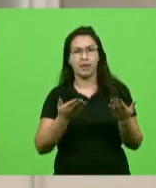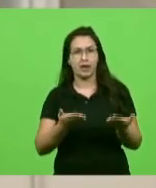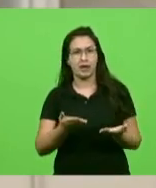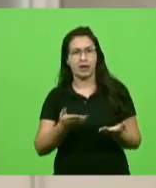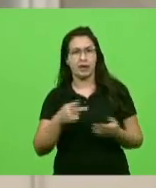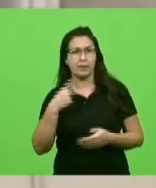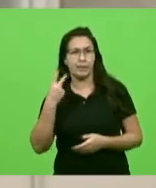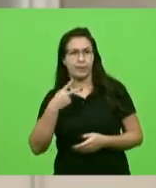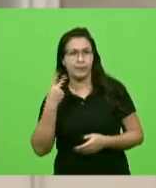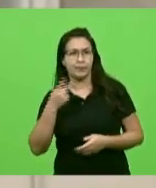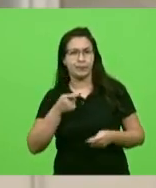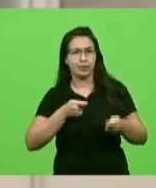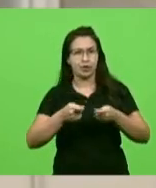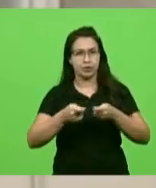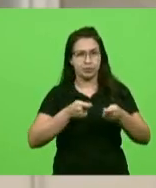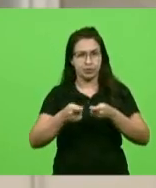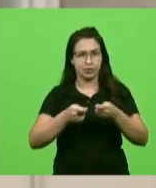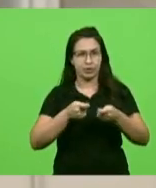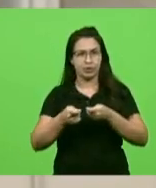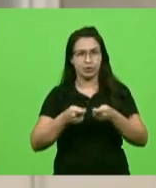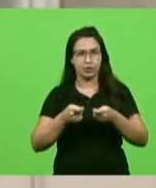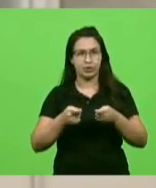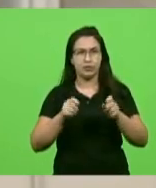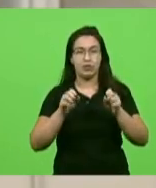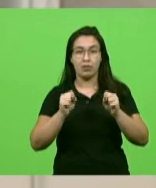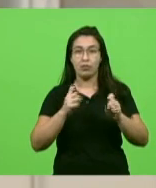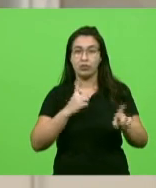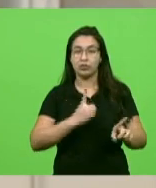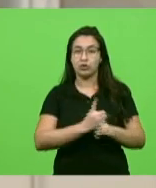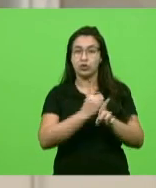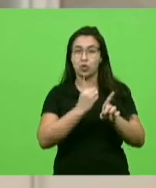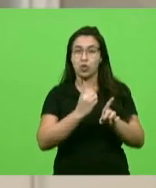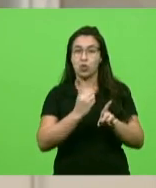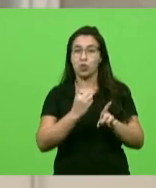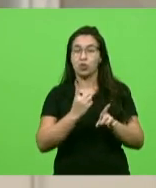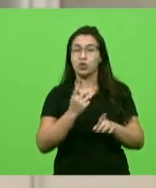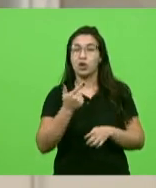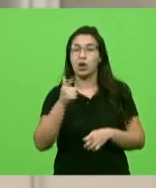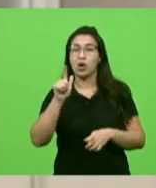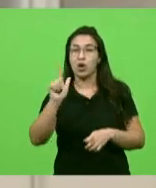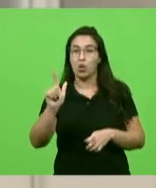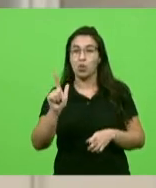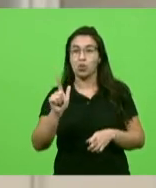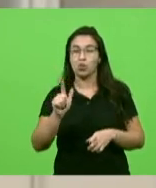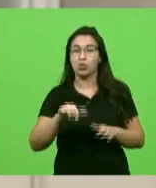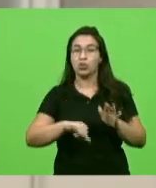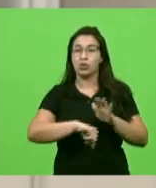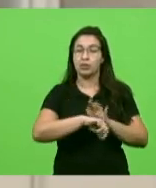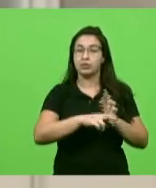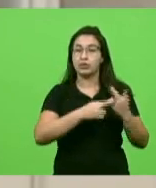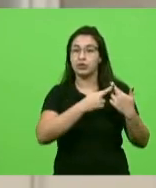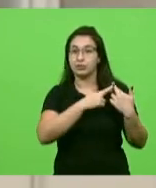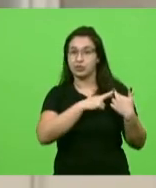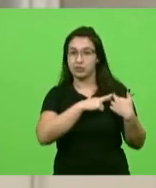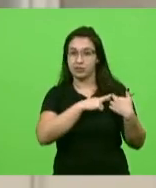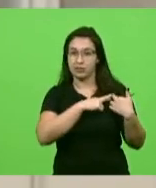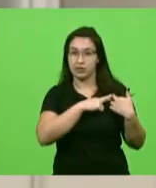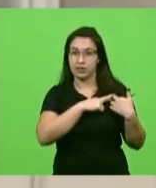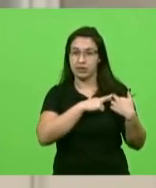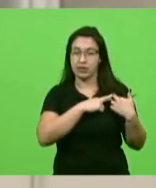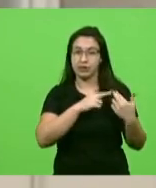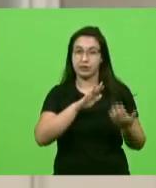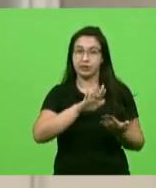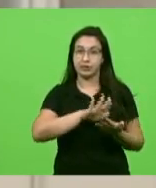político-administrativa também pode ser constatado o elemento subjetivo do crime de responsabilidade